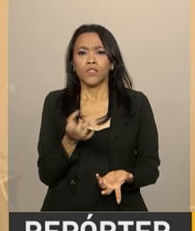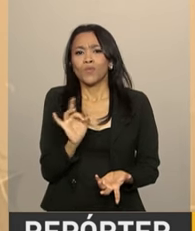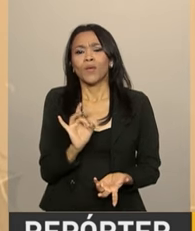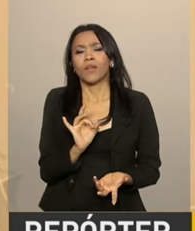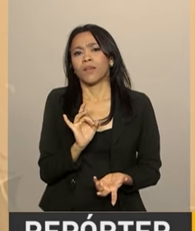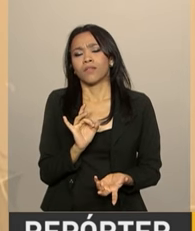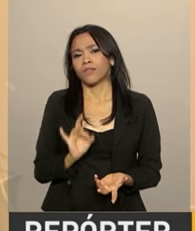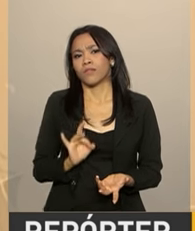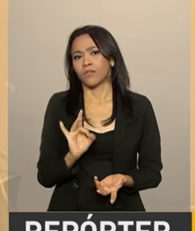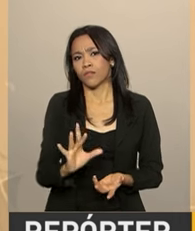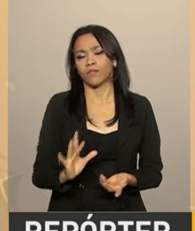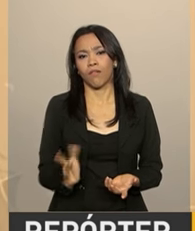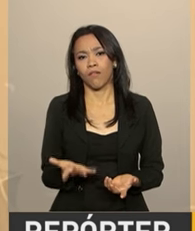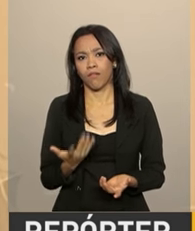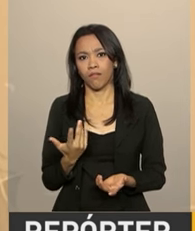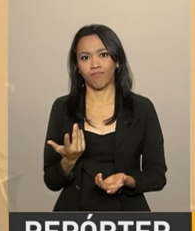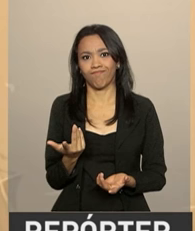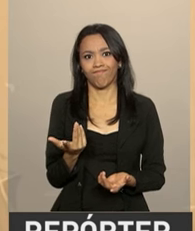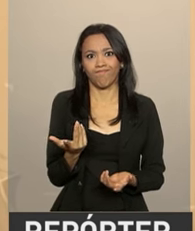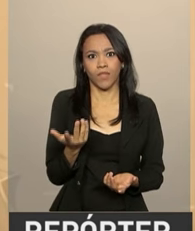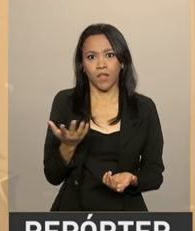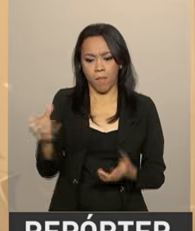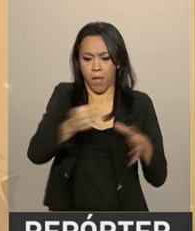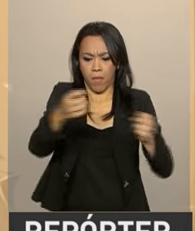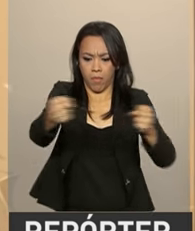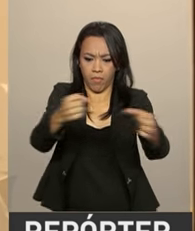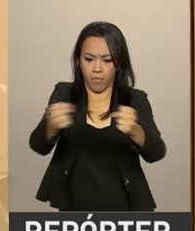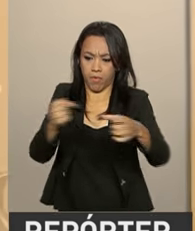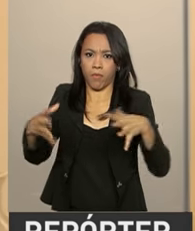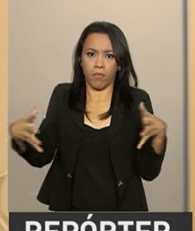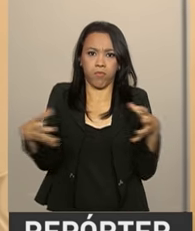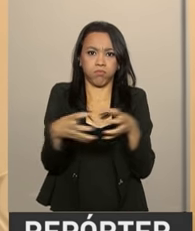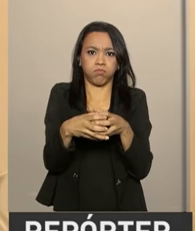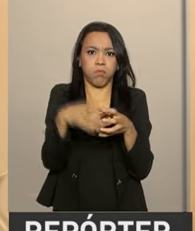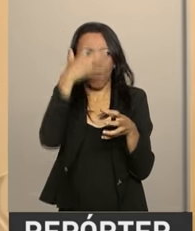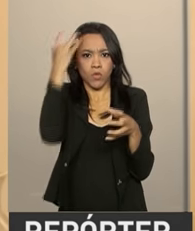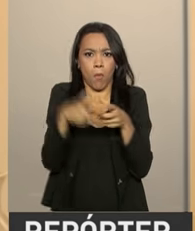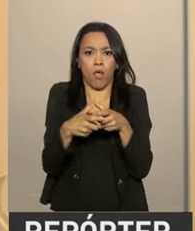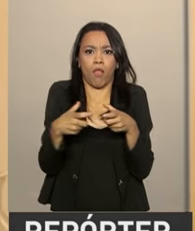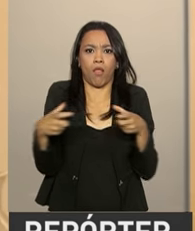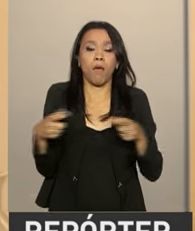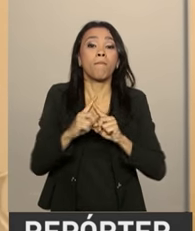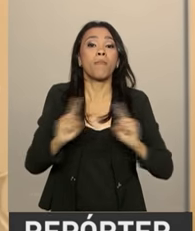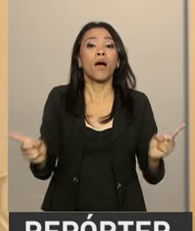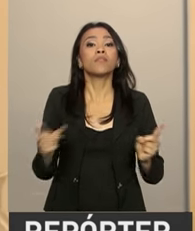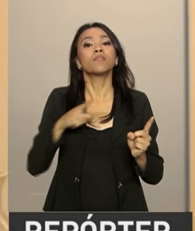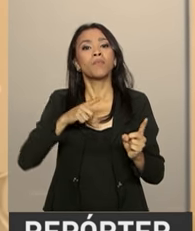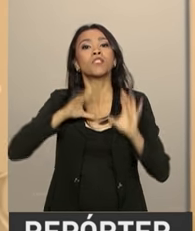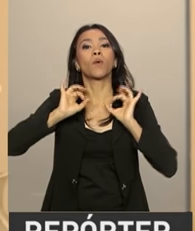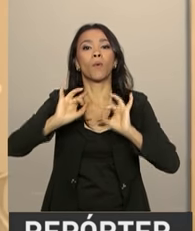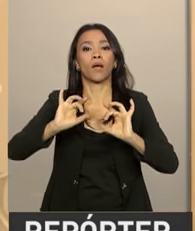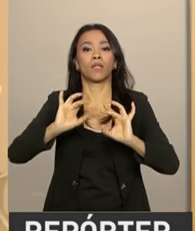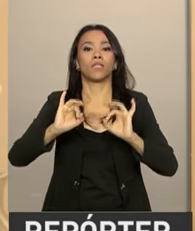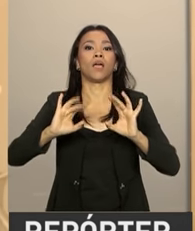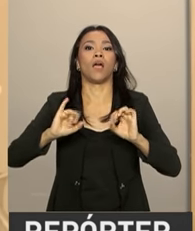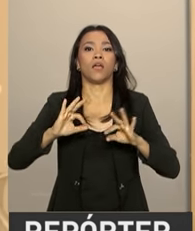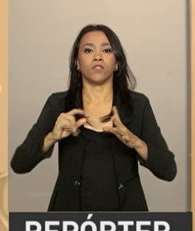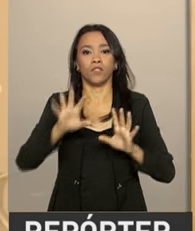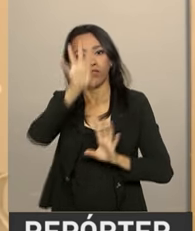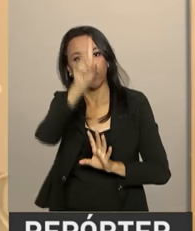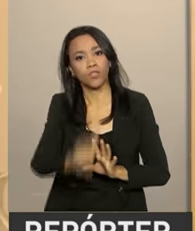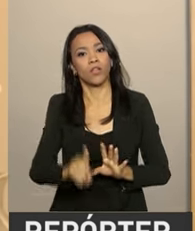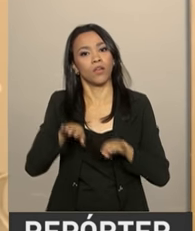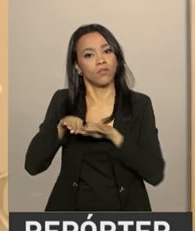não se faça só uma inclusão quantitativa. É importante para que se faça uma inclusão qualitativa, para que